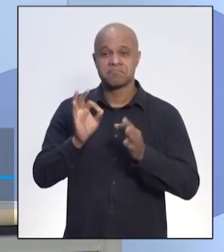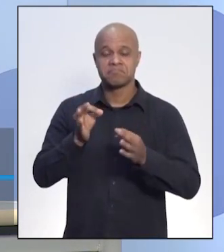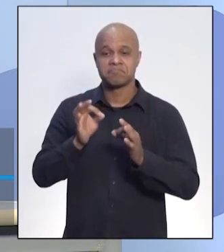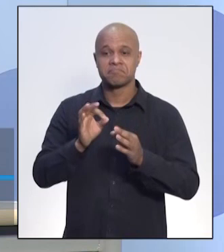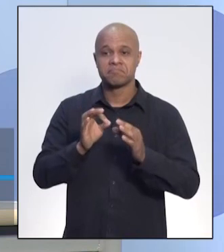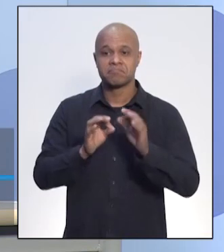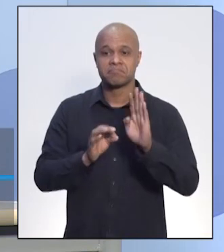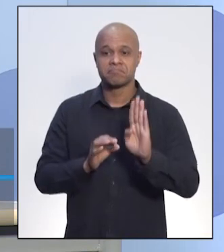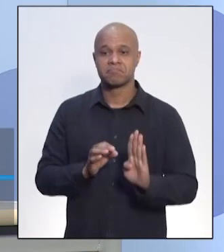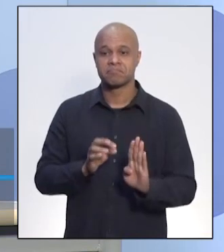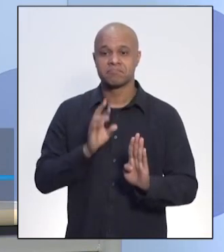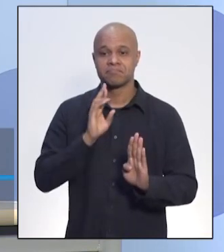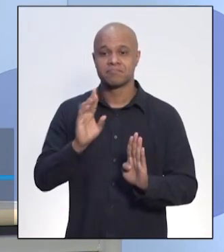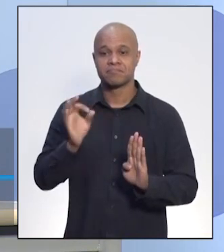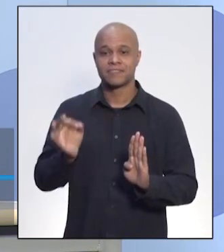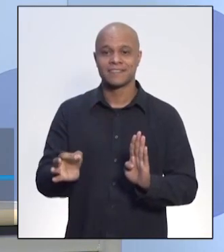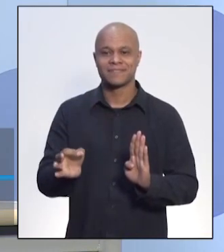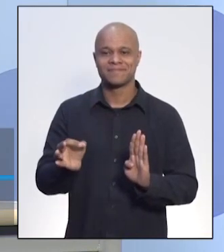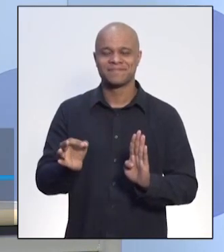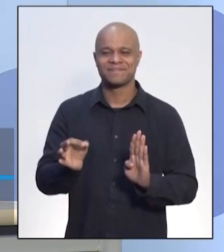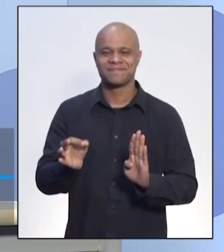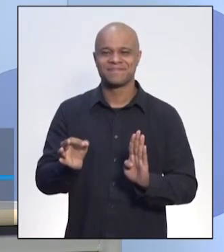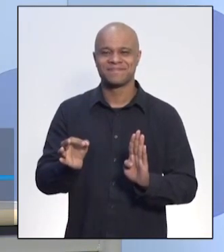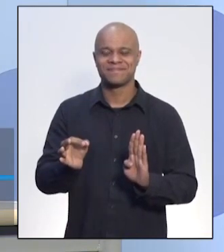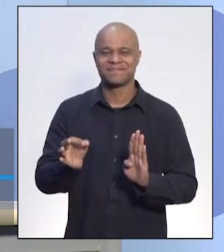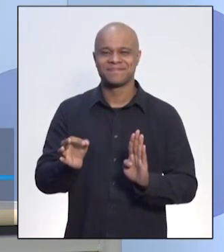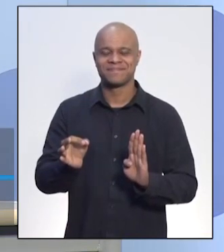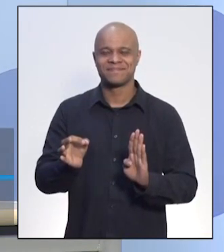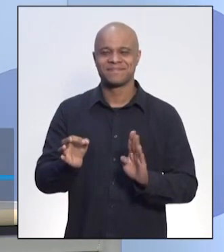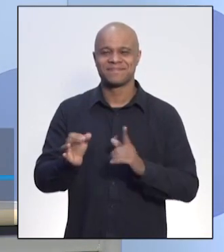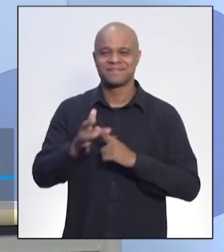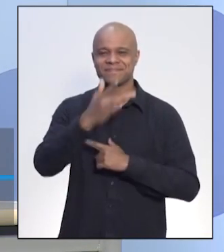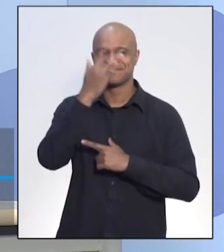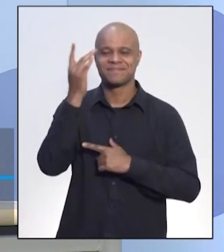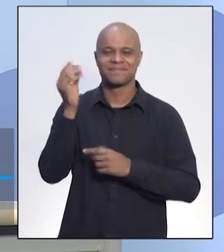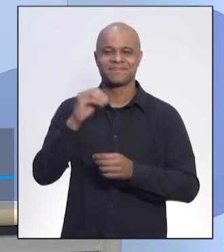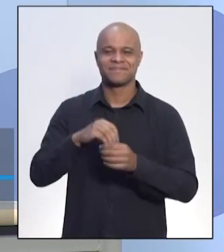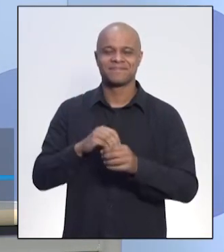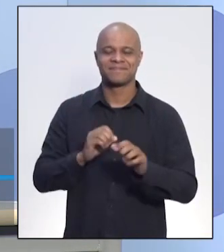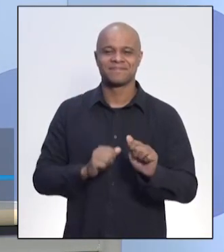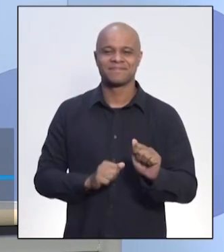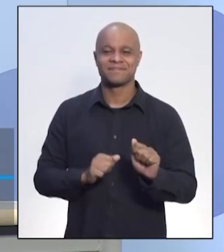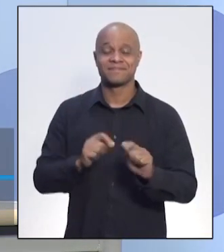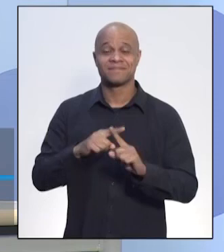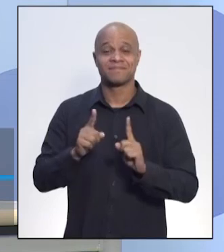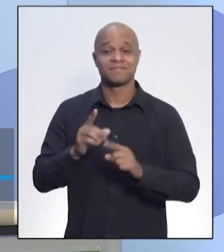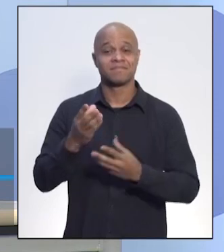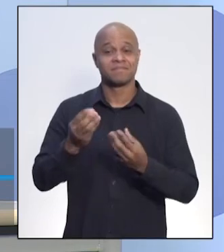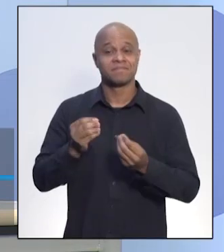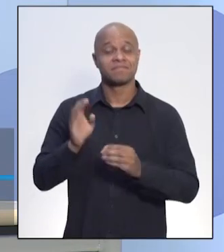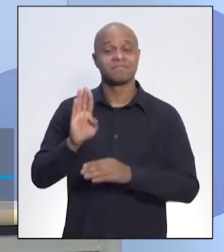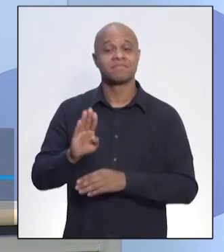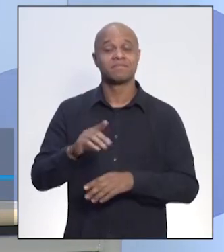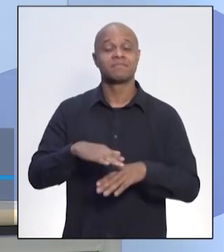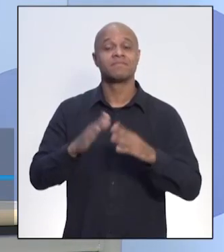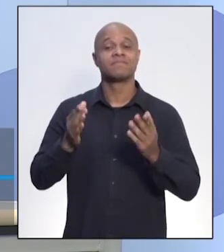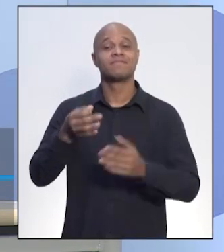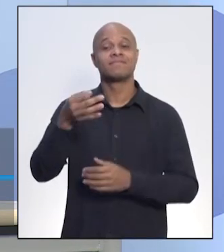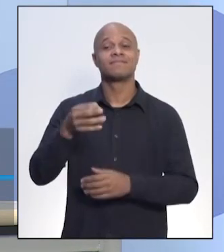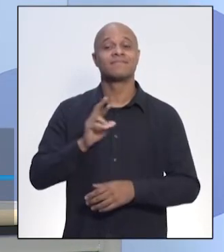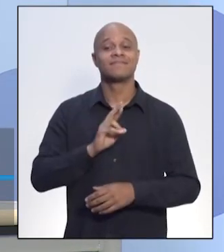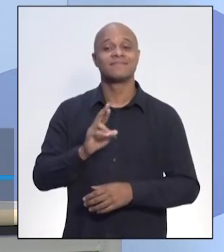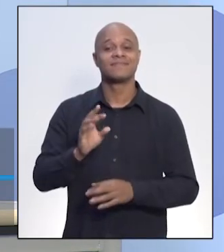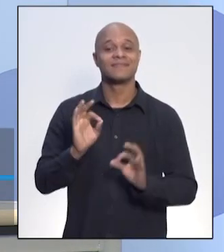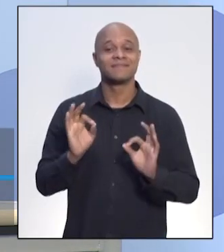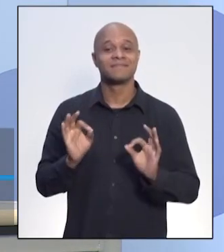B. Tá? E algumas pessoas colocaram A, mas a maioria colocou B. E aí? Qual que é a resposta